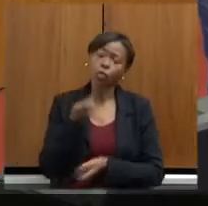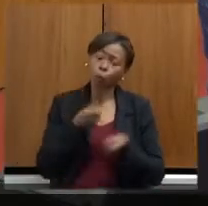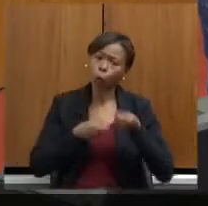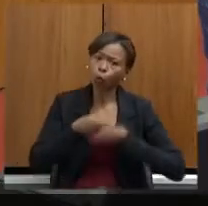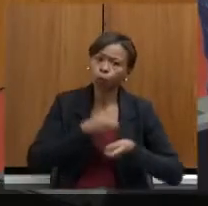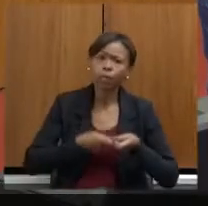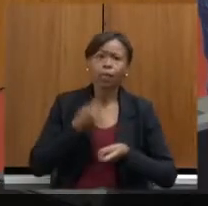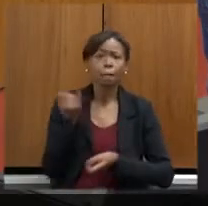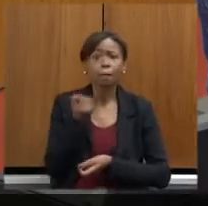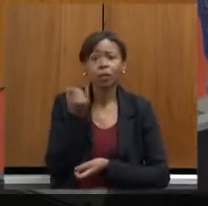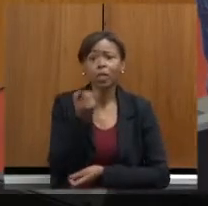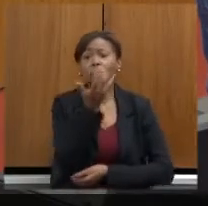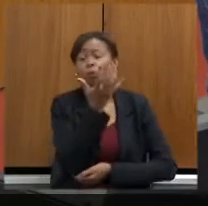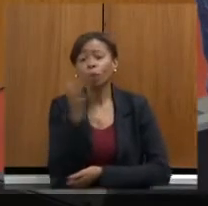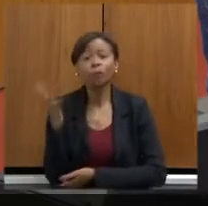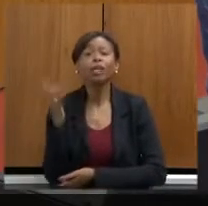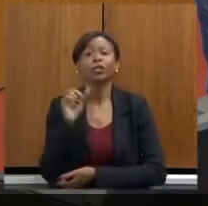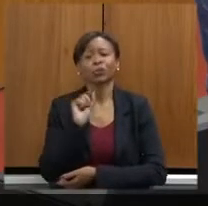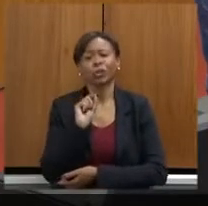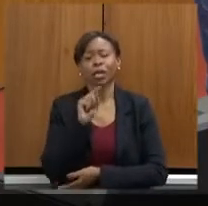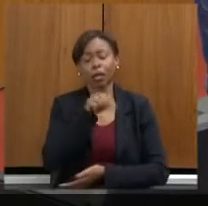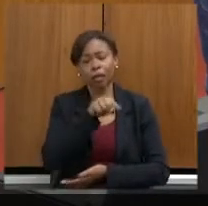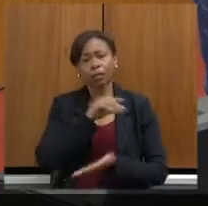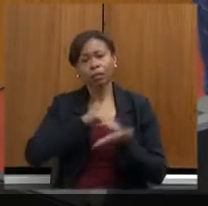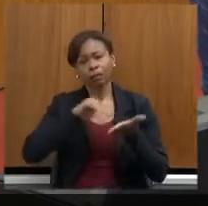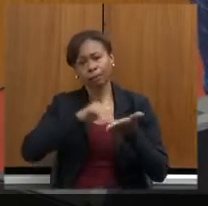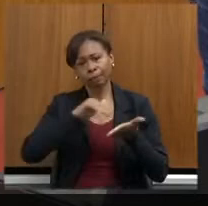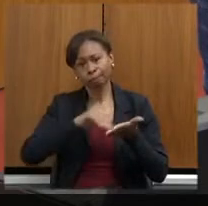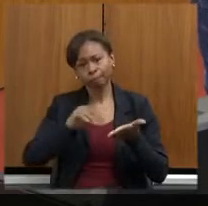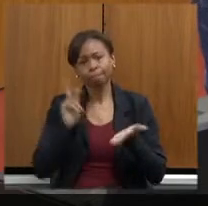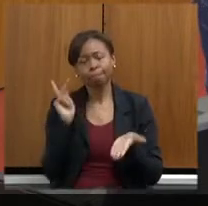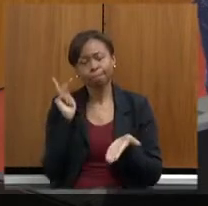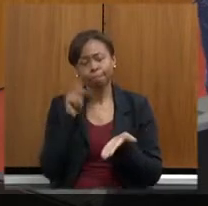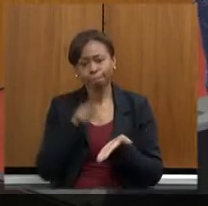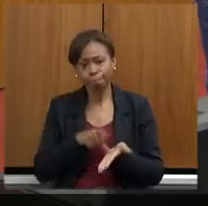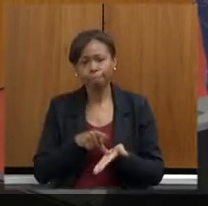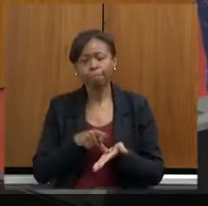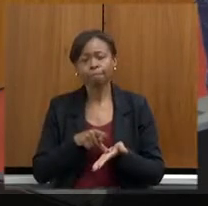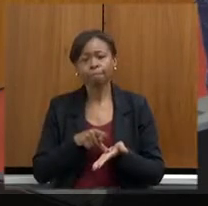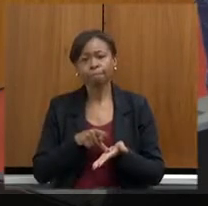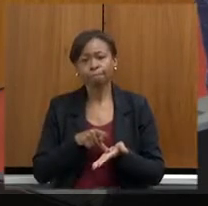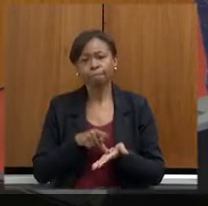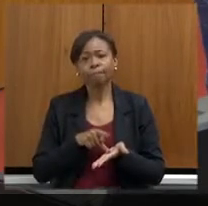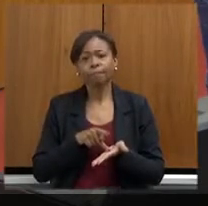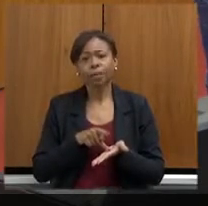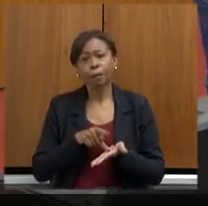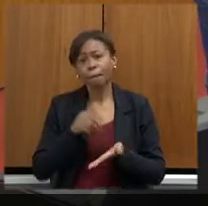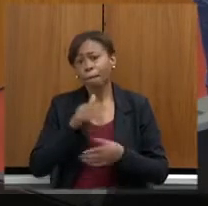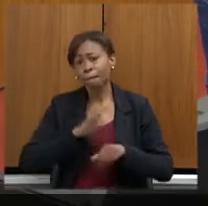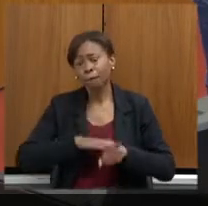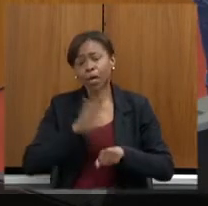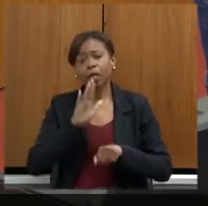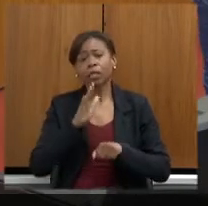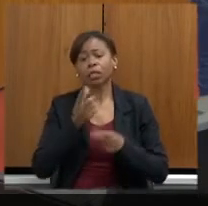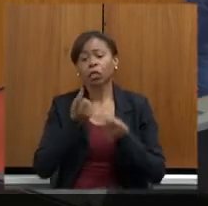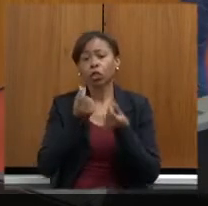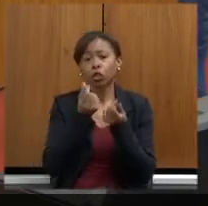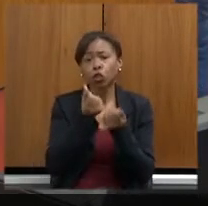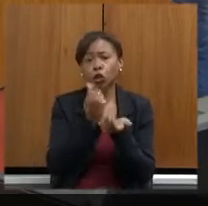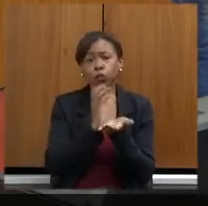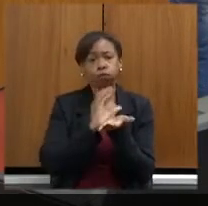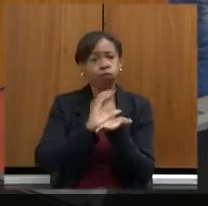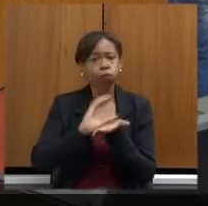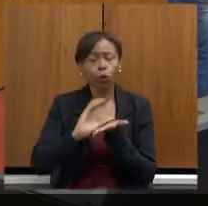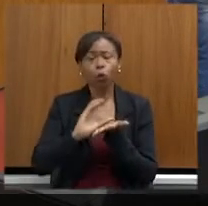ter essa secretaria é nem realmente é o mais recursos com mais